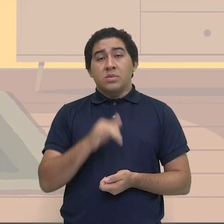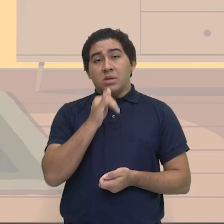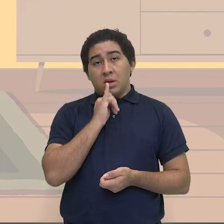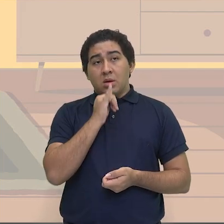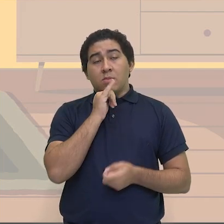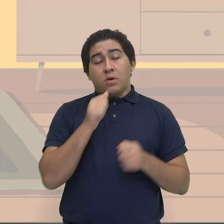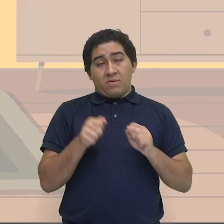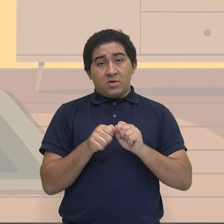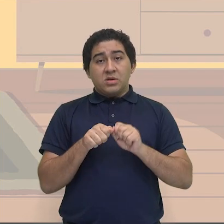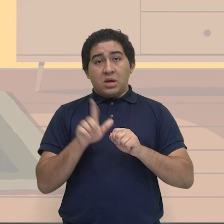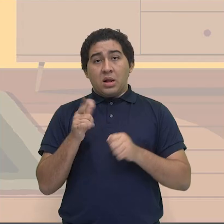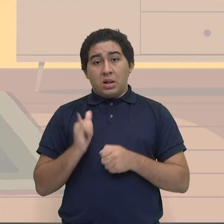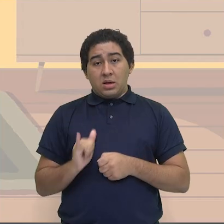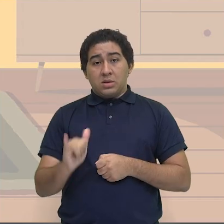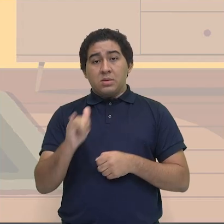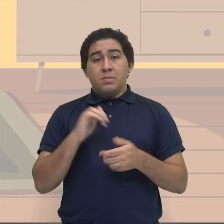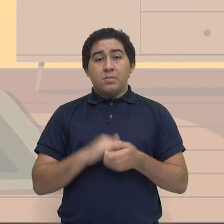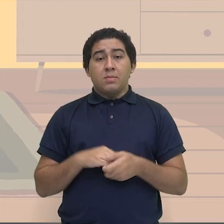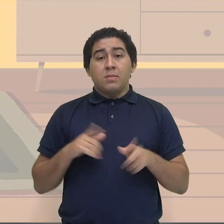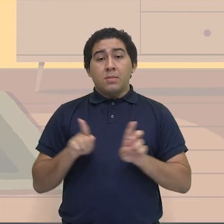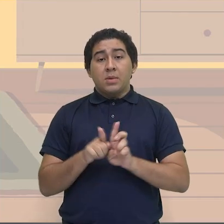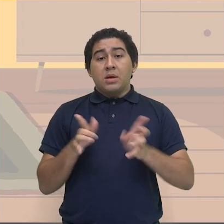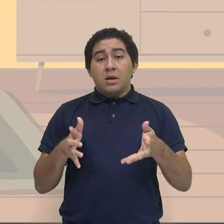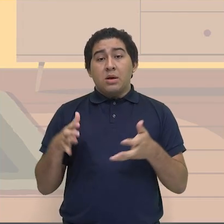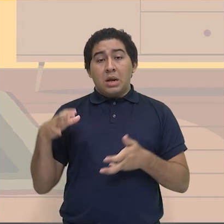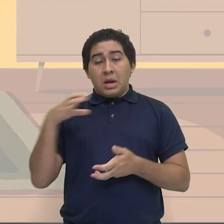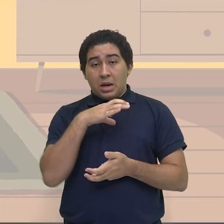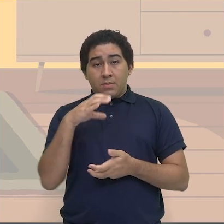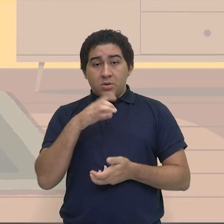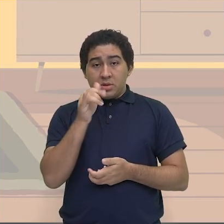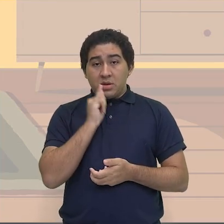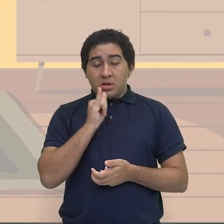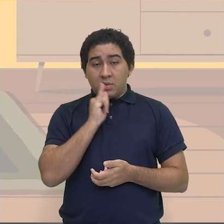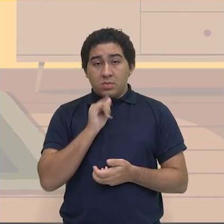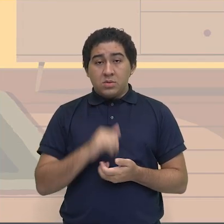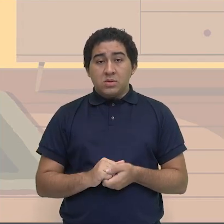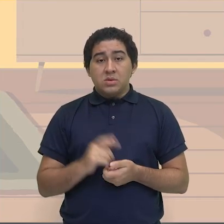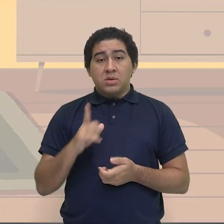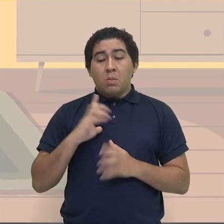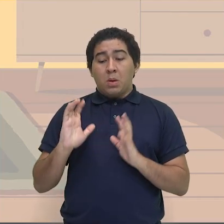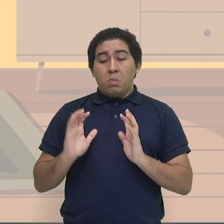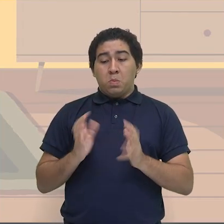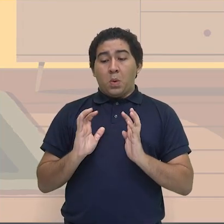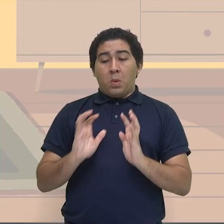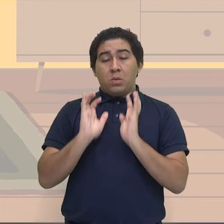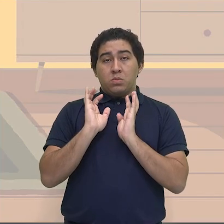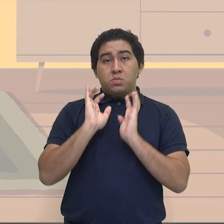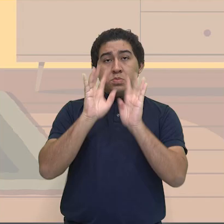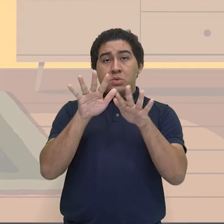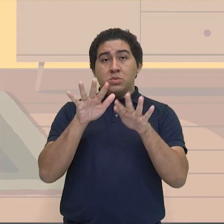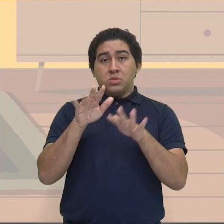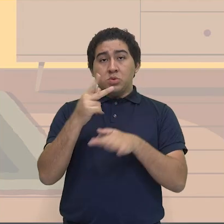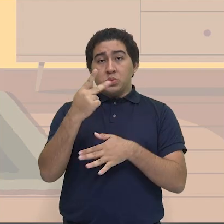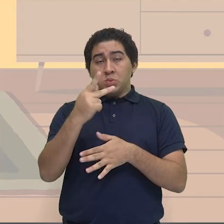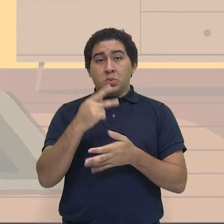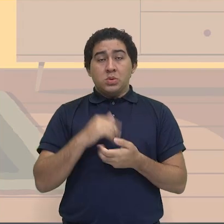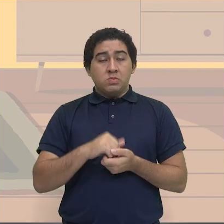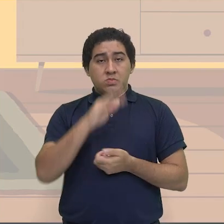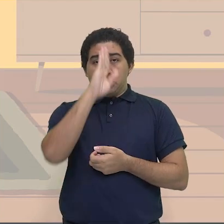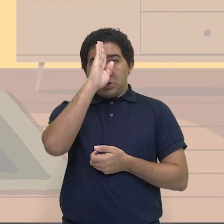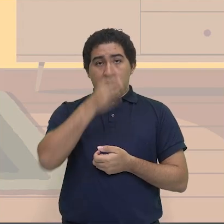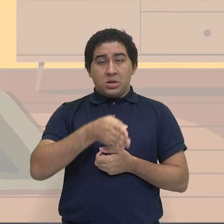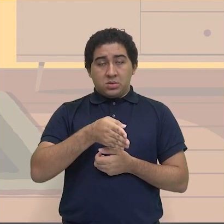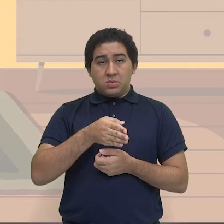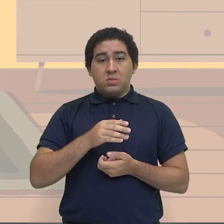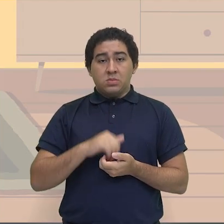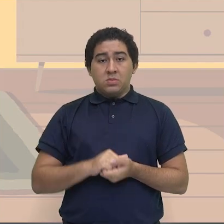quero ser apressado, o que eu faço? Pego uma bola e esta bola eu vou jogar para vocês aí, direto, sem